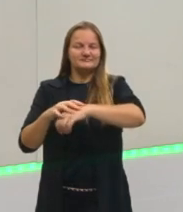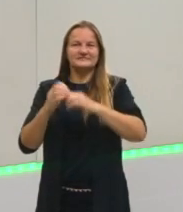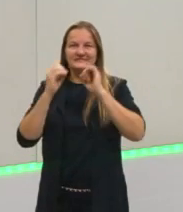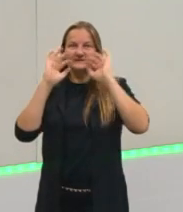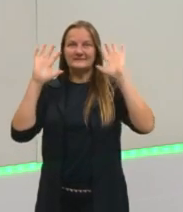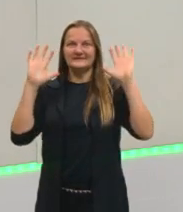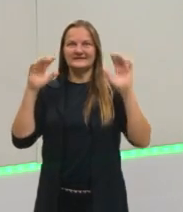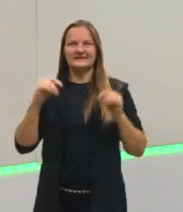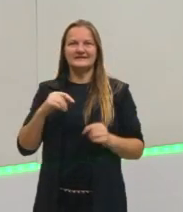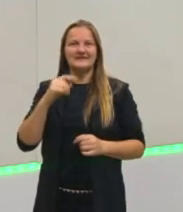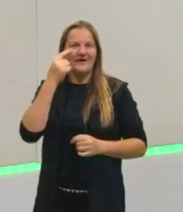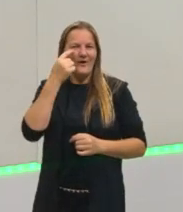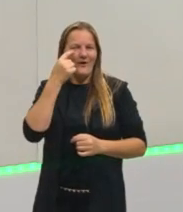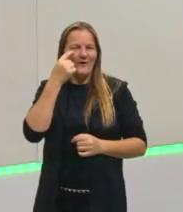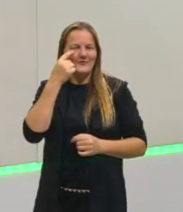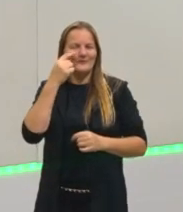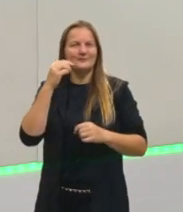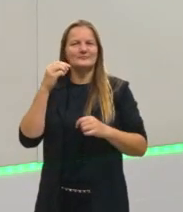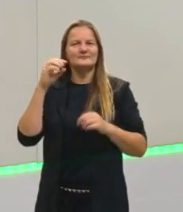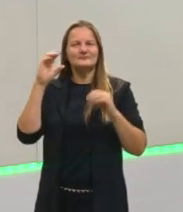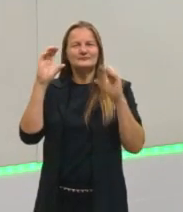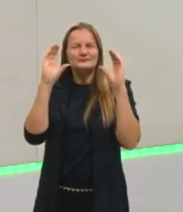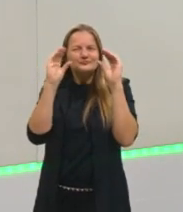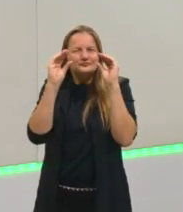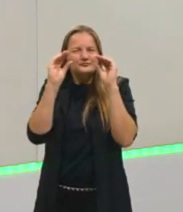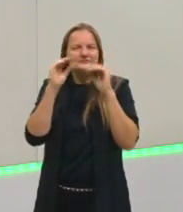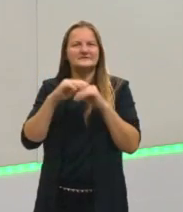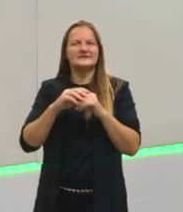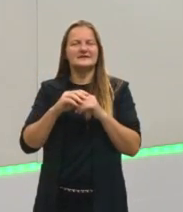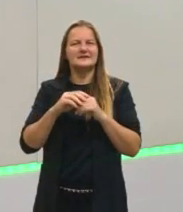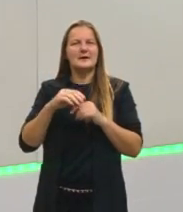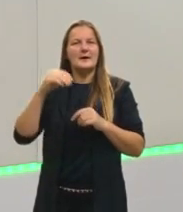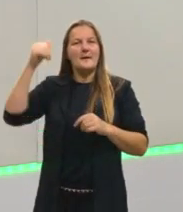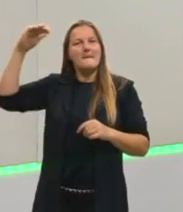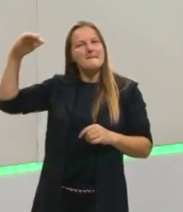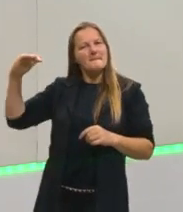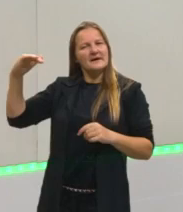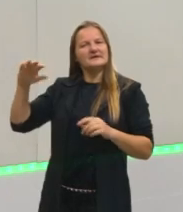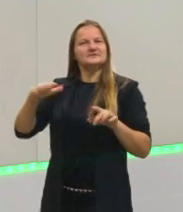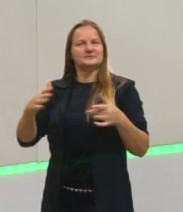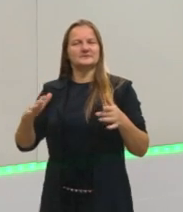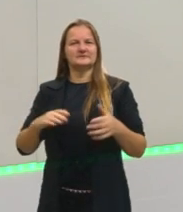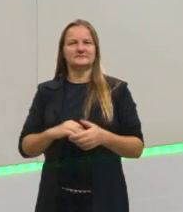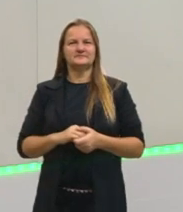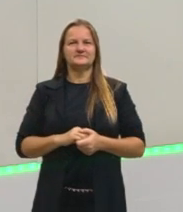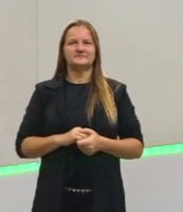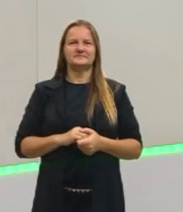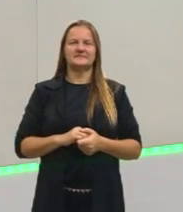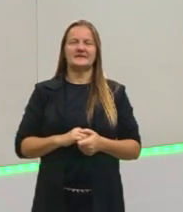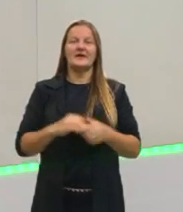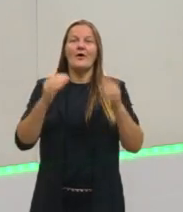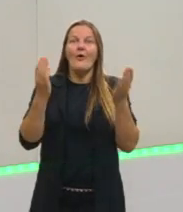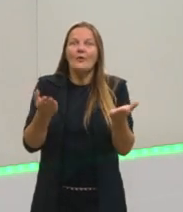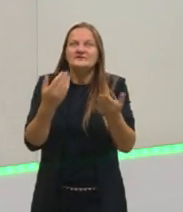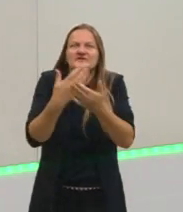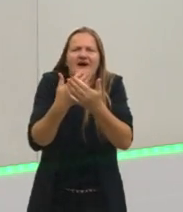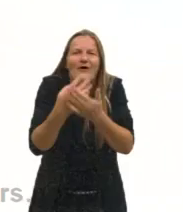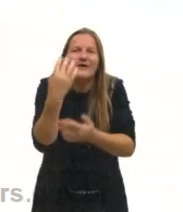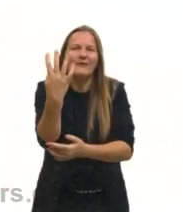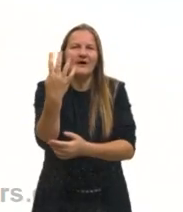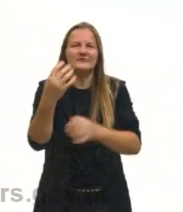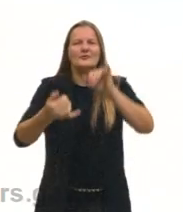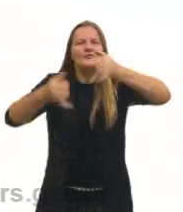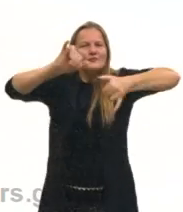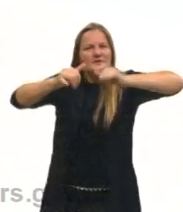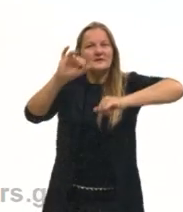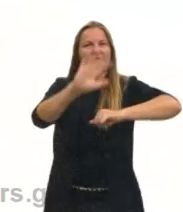clara olhos e cabelos castanhos e tem uma estatura baixa hoje nós vamos ver aula 4 de química geral